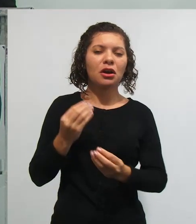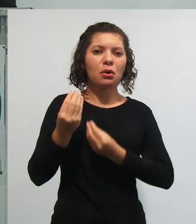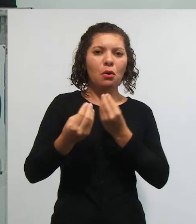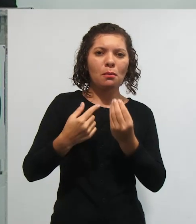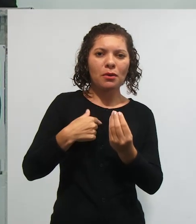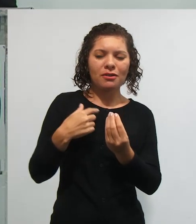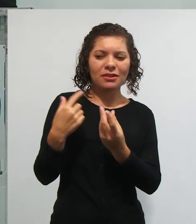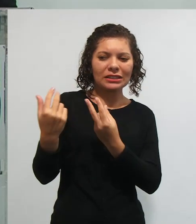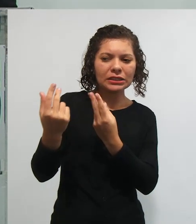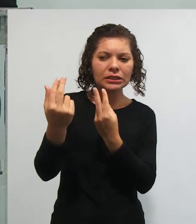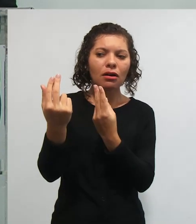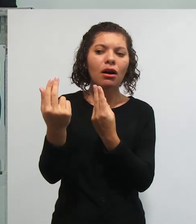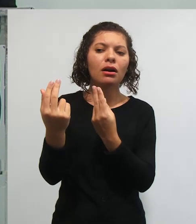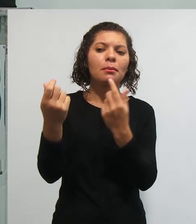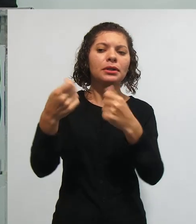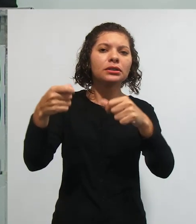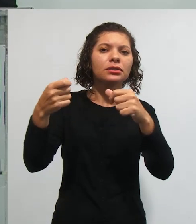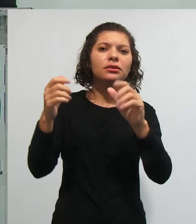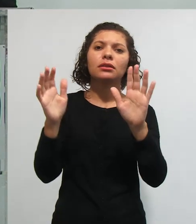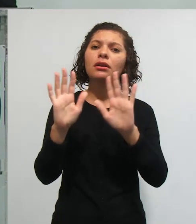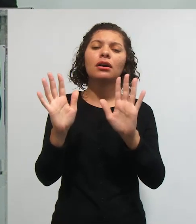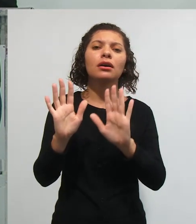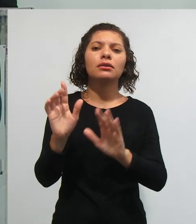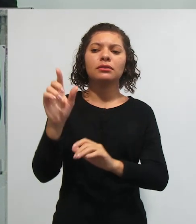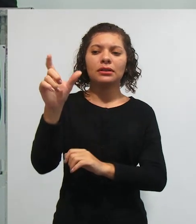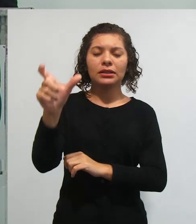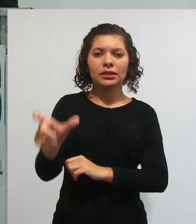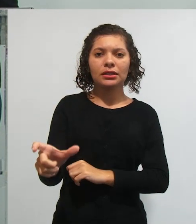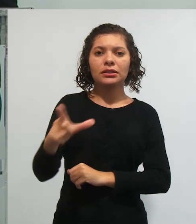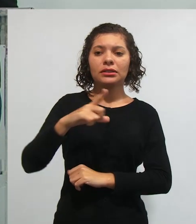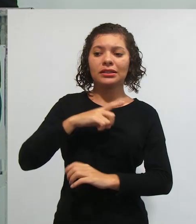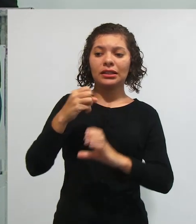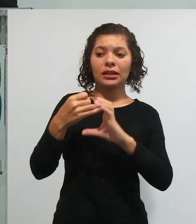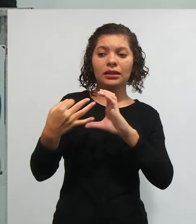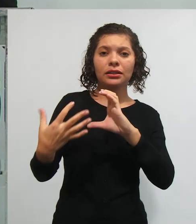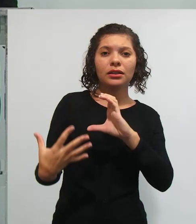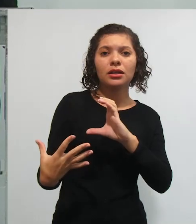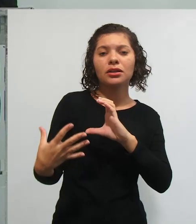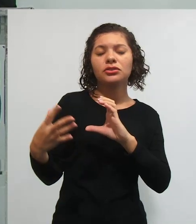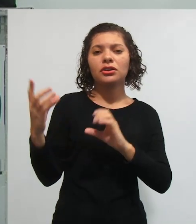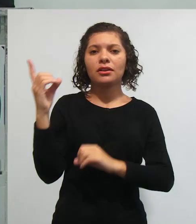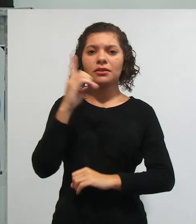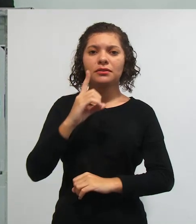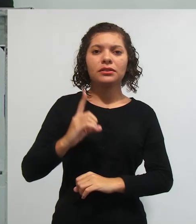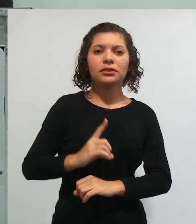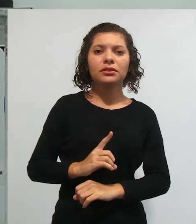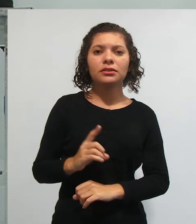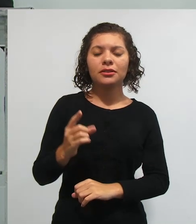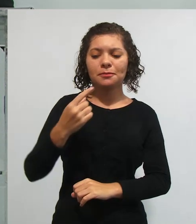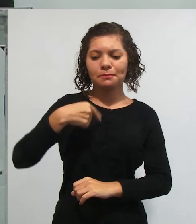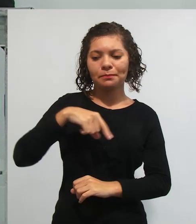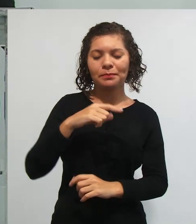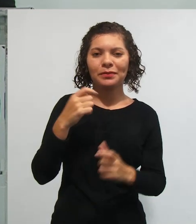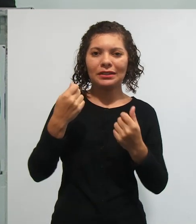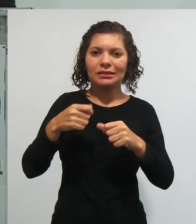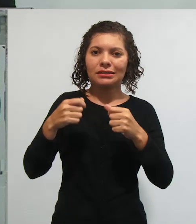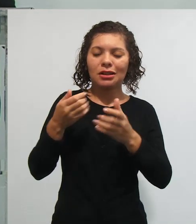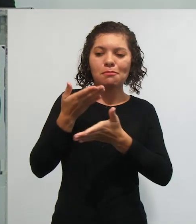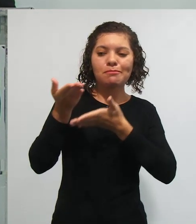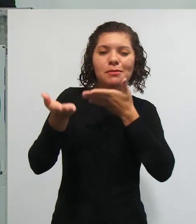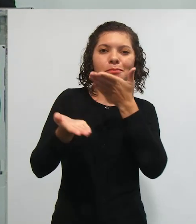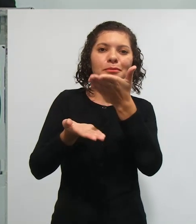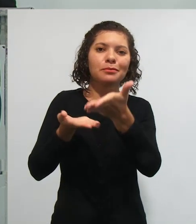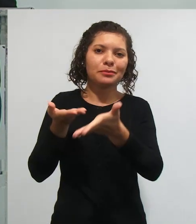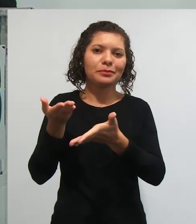querer que ele seja igual a mim eu preciso entendê-los com as suas próprias características e assim a gente valorizar esse é o